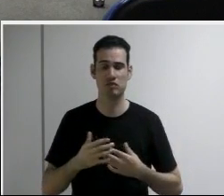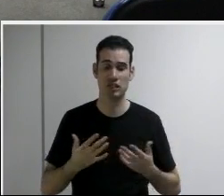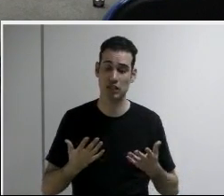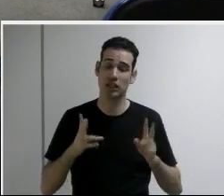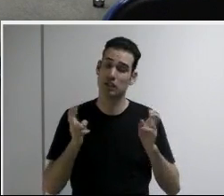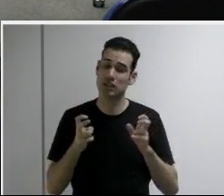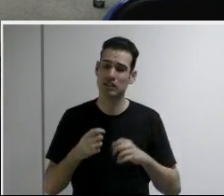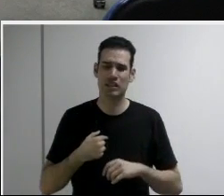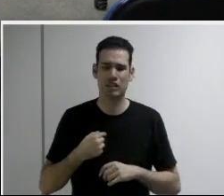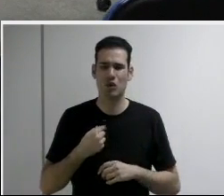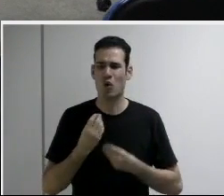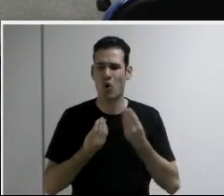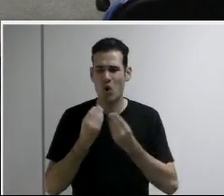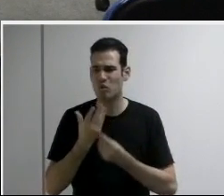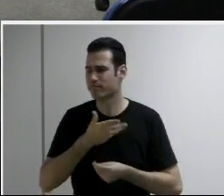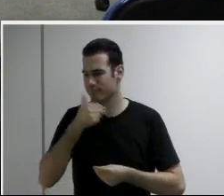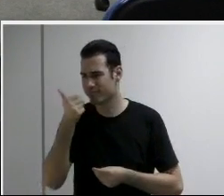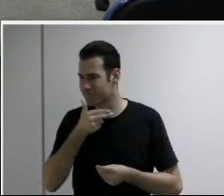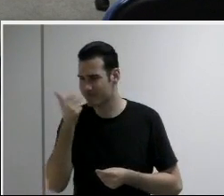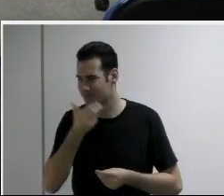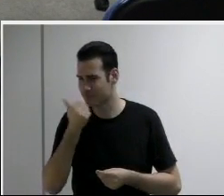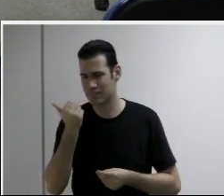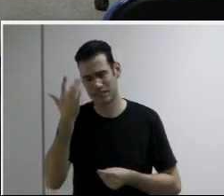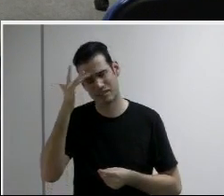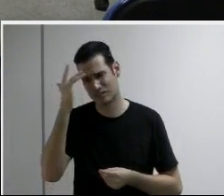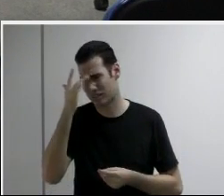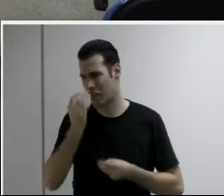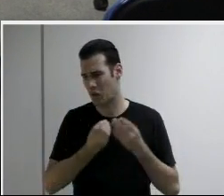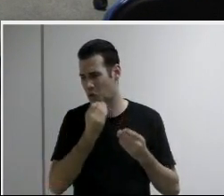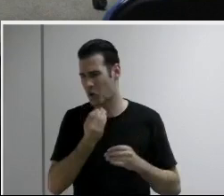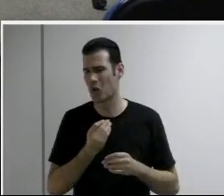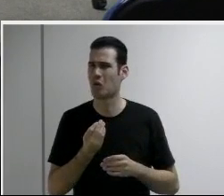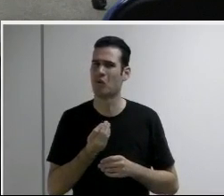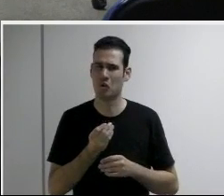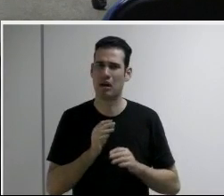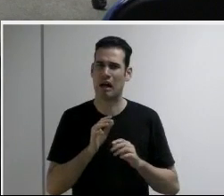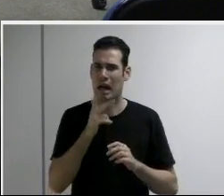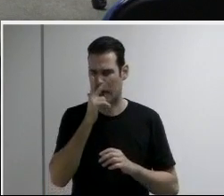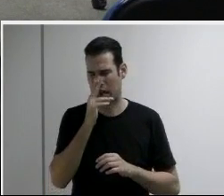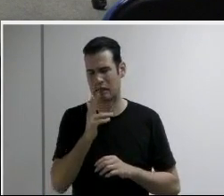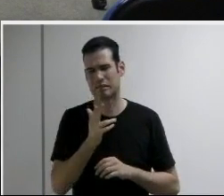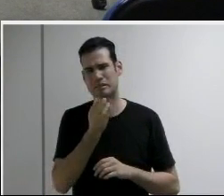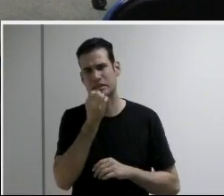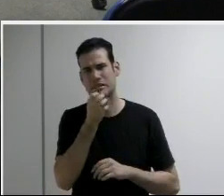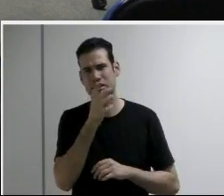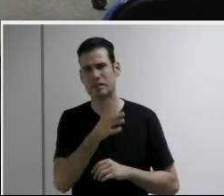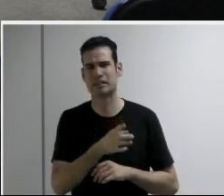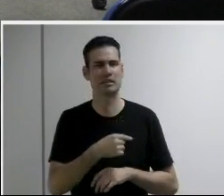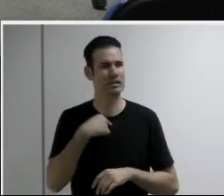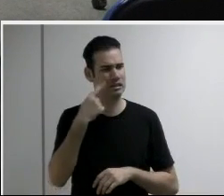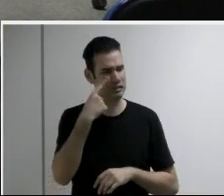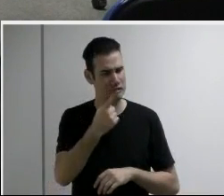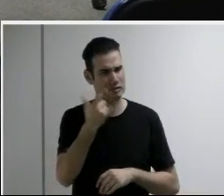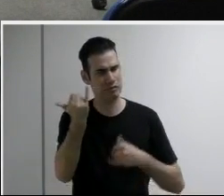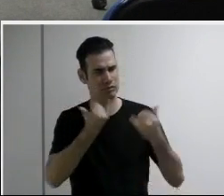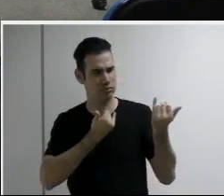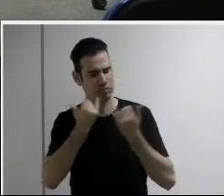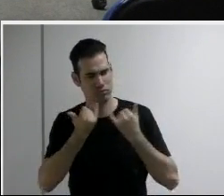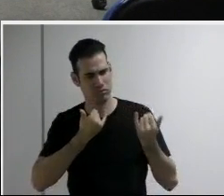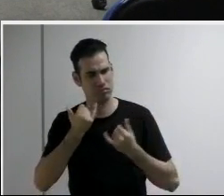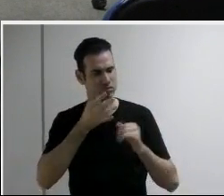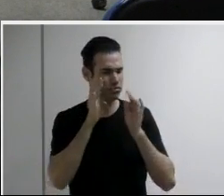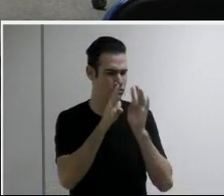Assim, eu acho que está assim, ele permitiu absolutamente todas as formas que a gente ouviu,